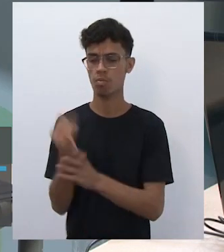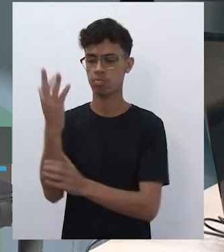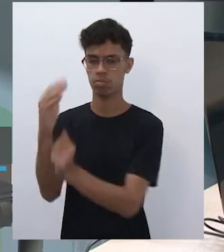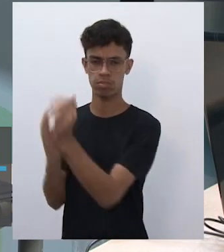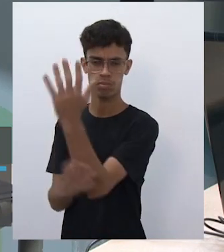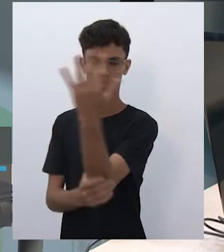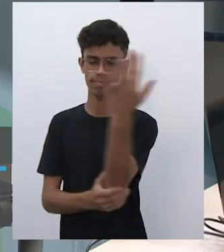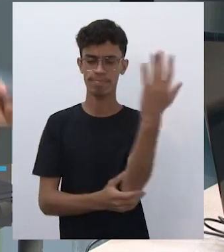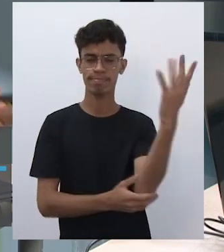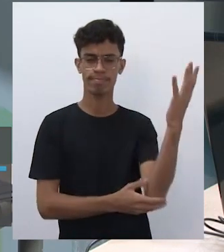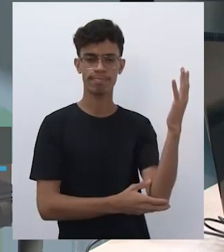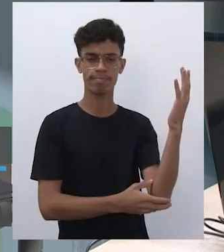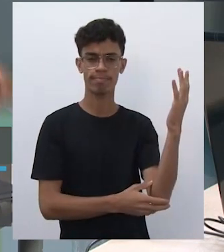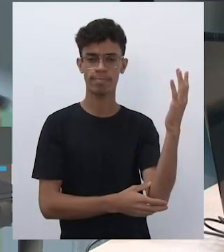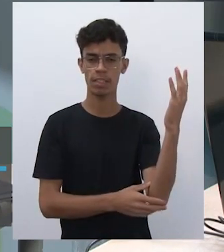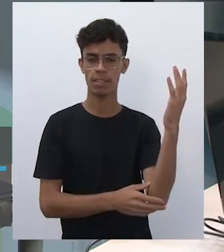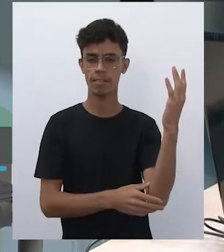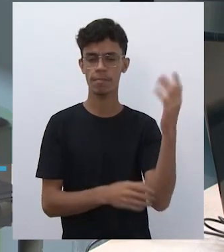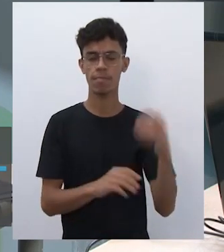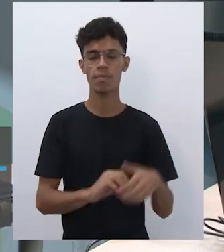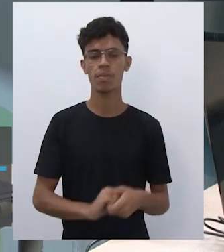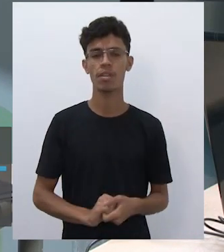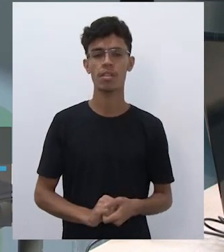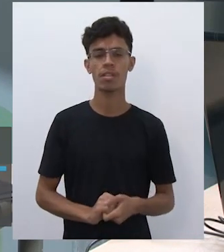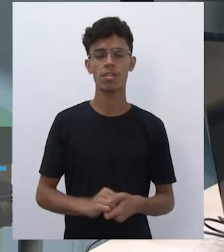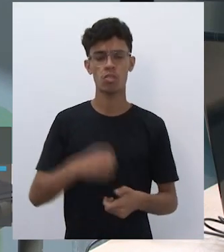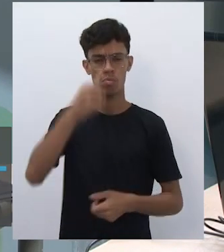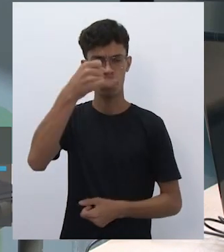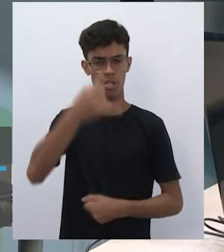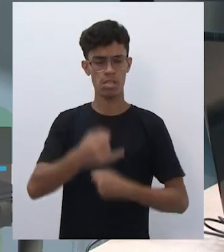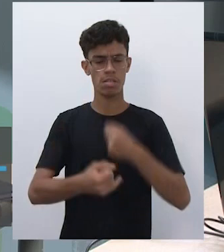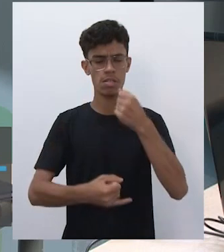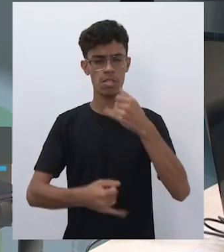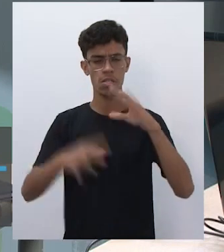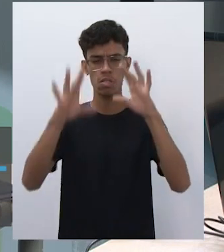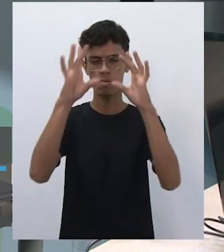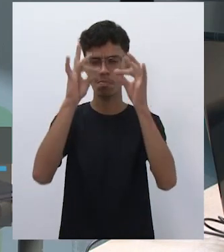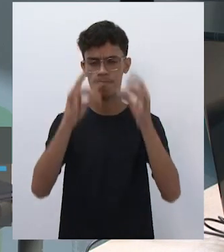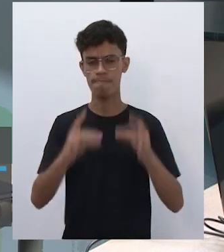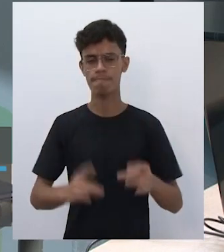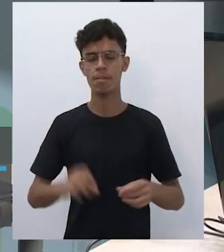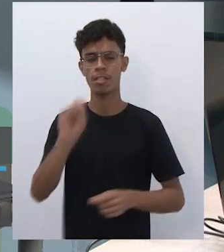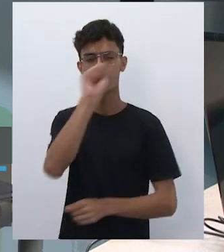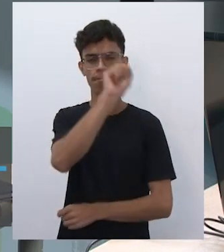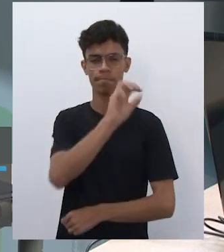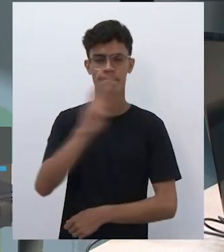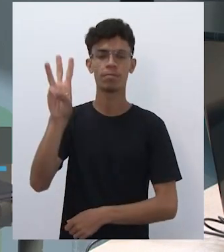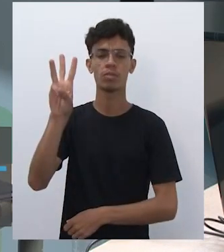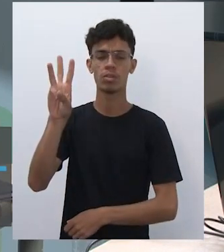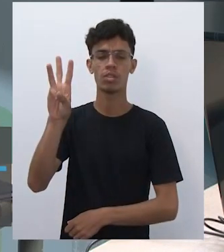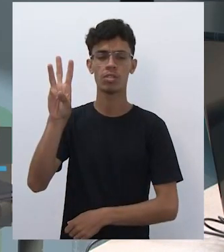ambiente. Tá bom? Então, ele vai jogar no site, ele vai publicar isso gera aí conteúdo para a